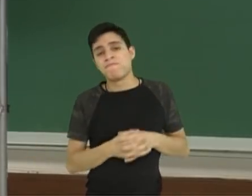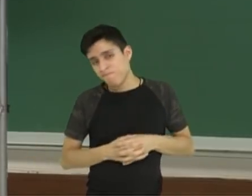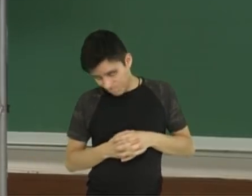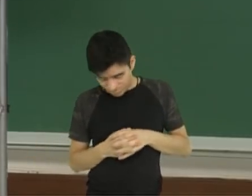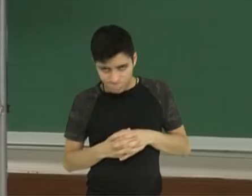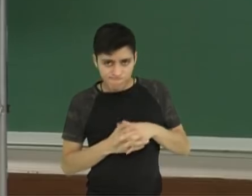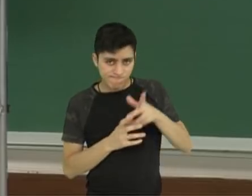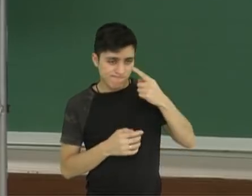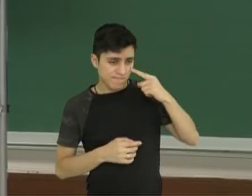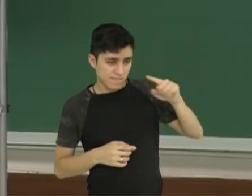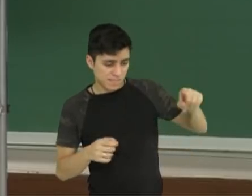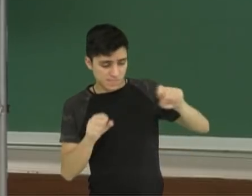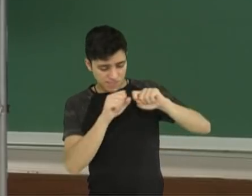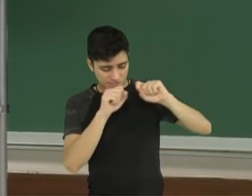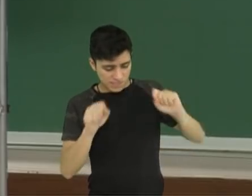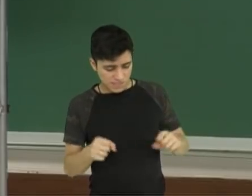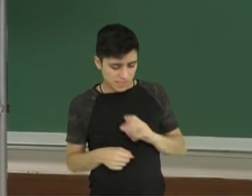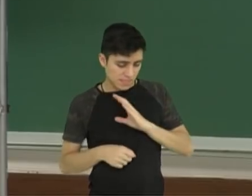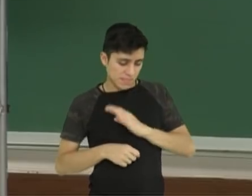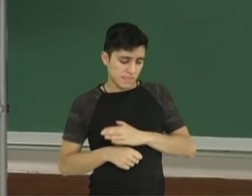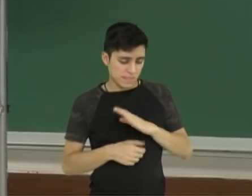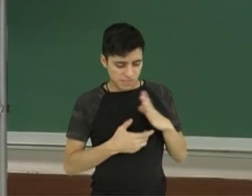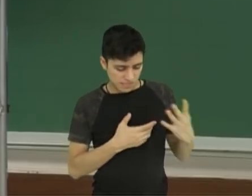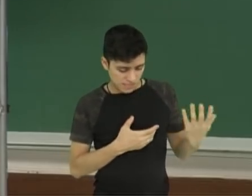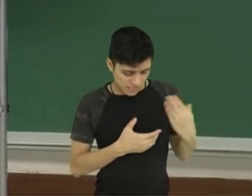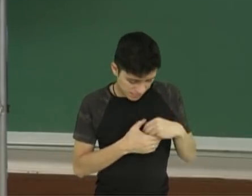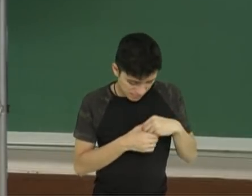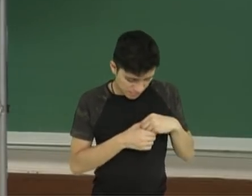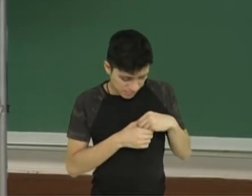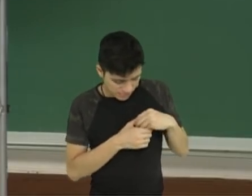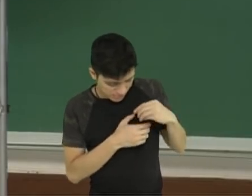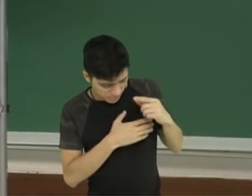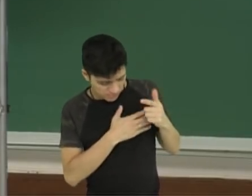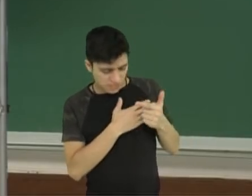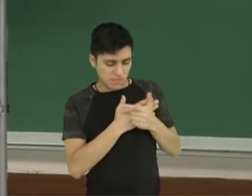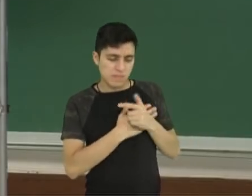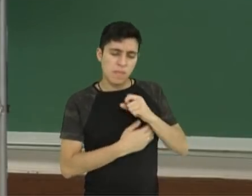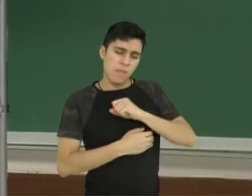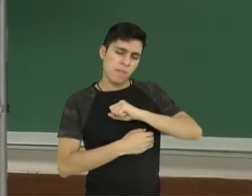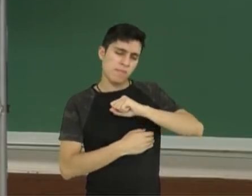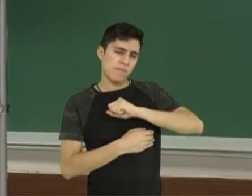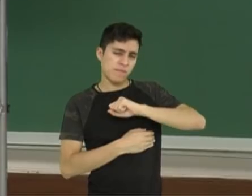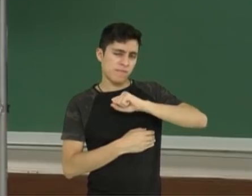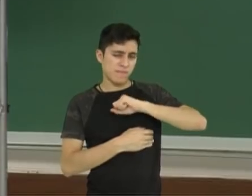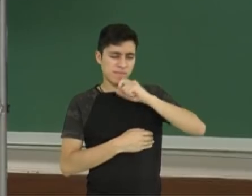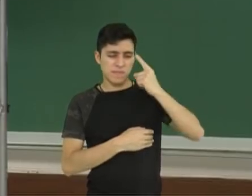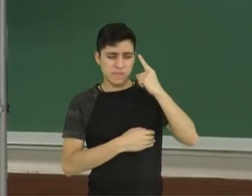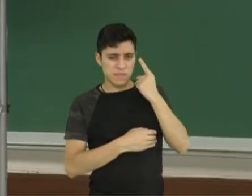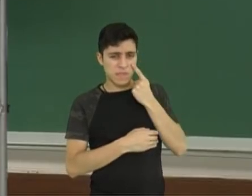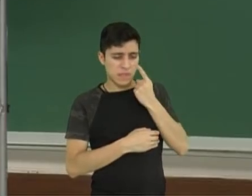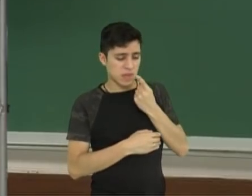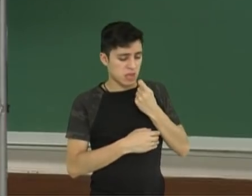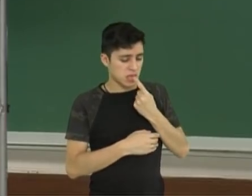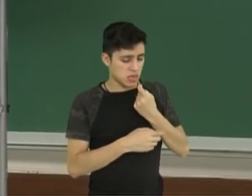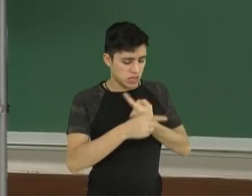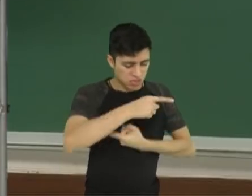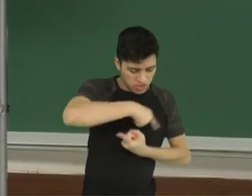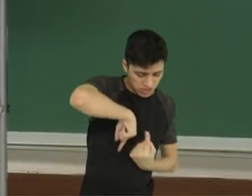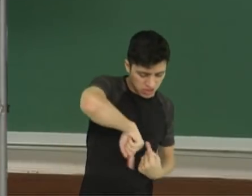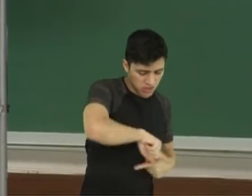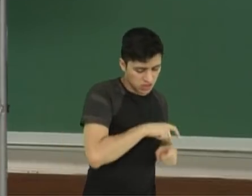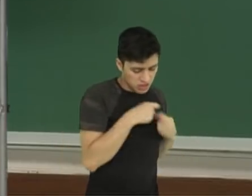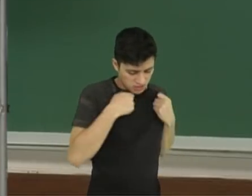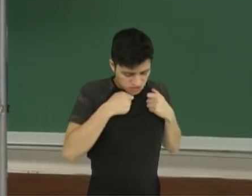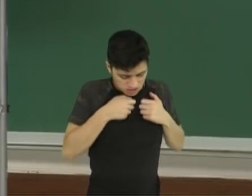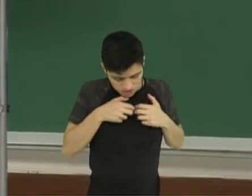o sistema cardiovascular tenha o coração e a função do coração é uma bomba para levar esse sangue com oxigênio para o corpo todo,